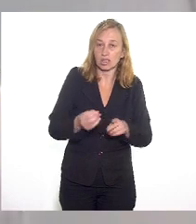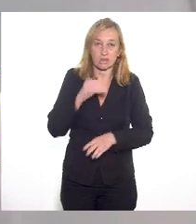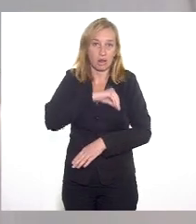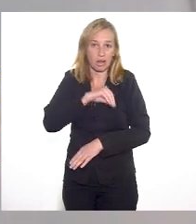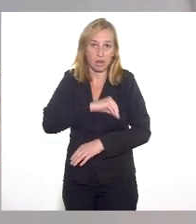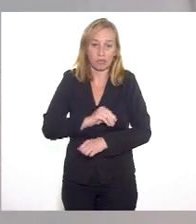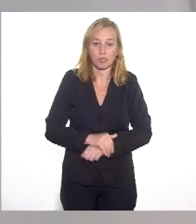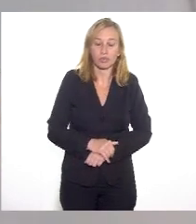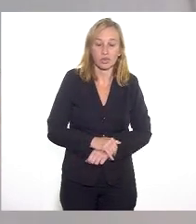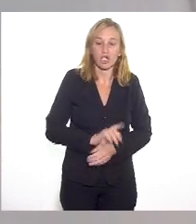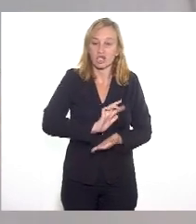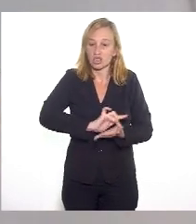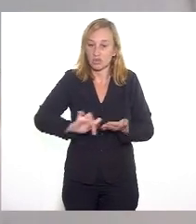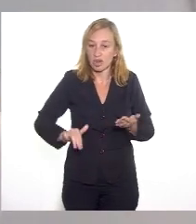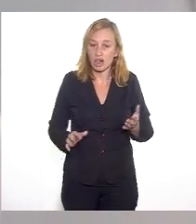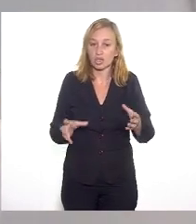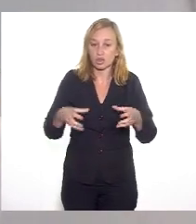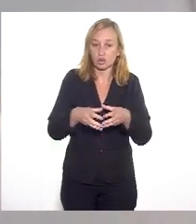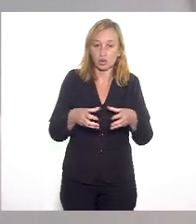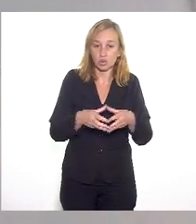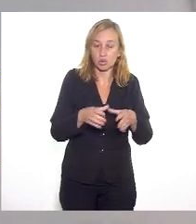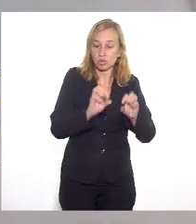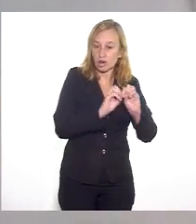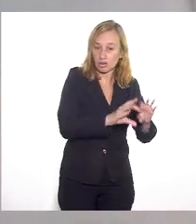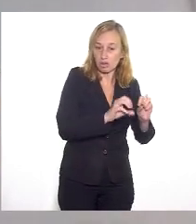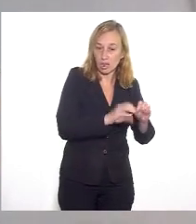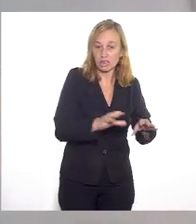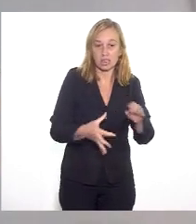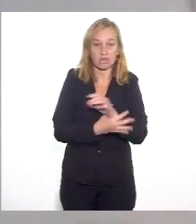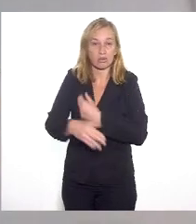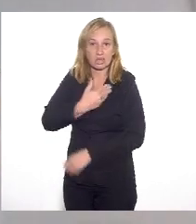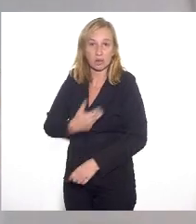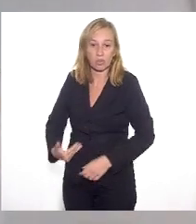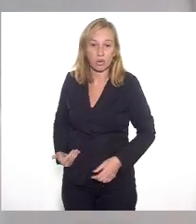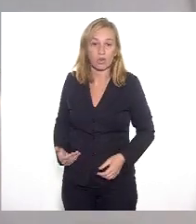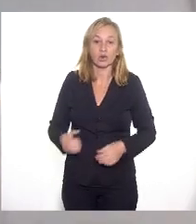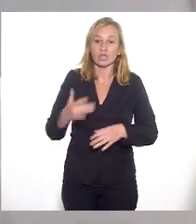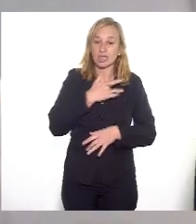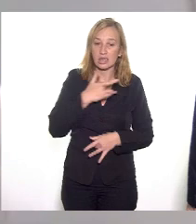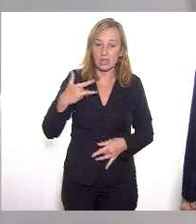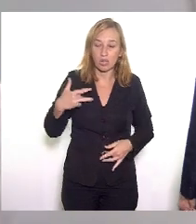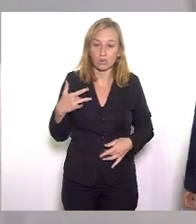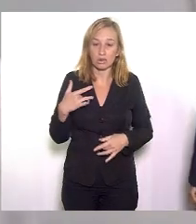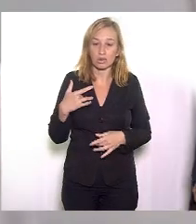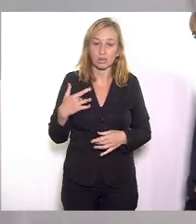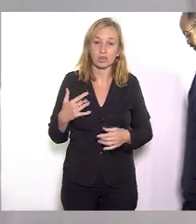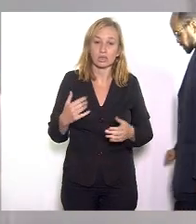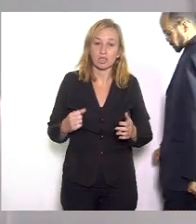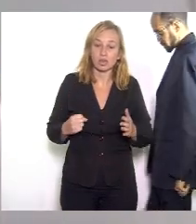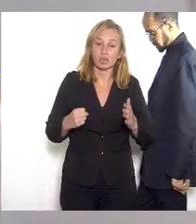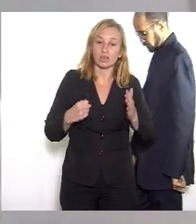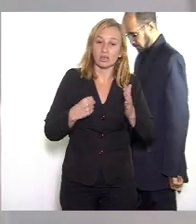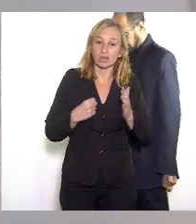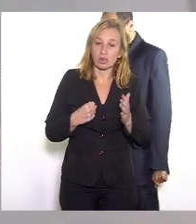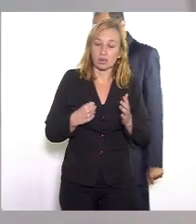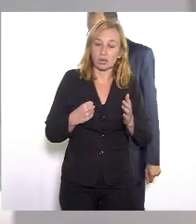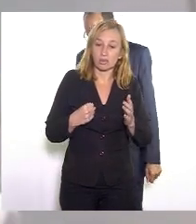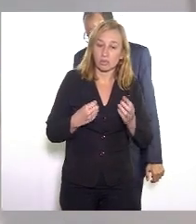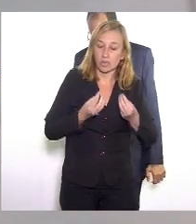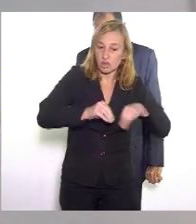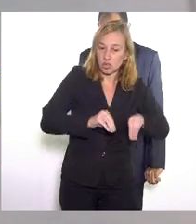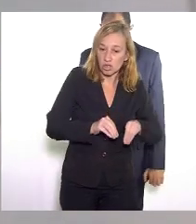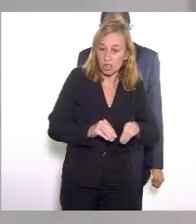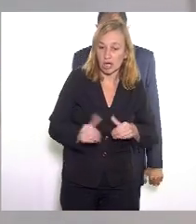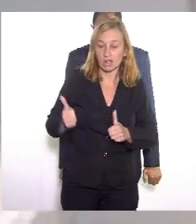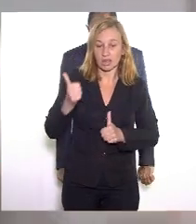salariais. Diversas categorias da educação, da segurança pública, da saúde serão impactadas e esse debate